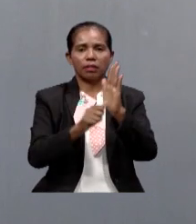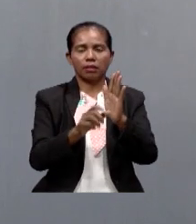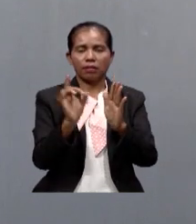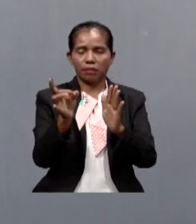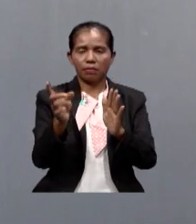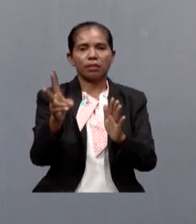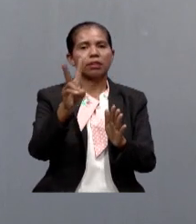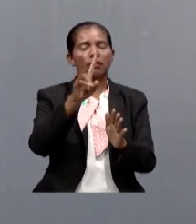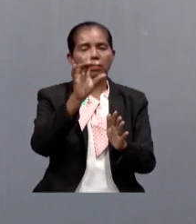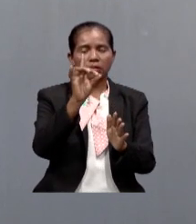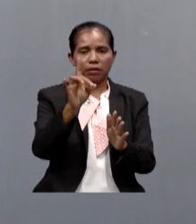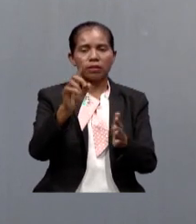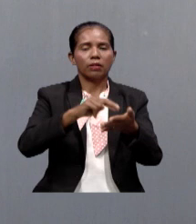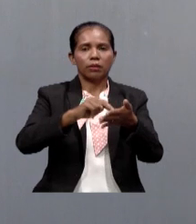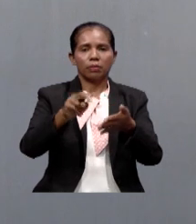neve